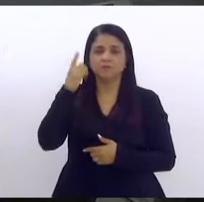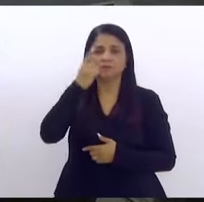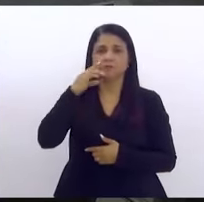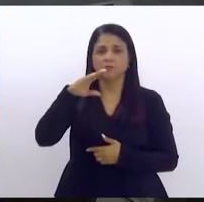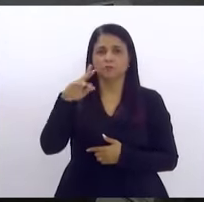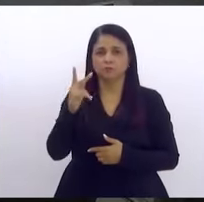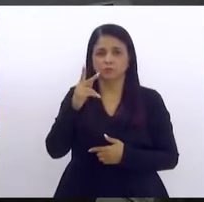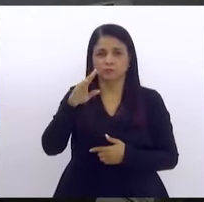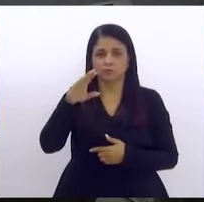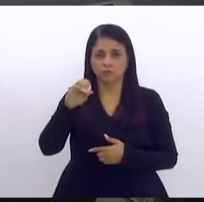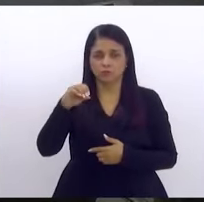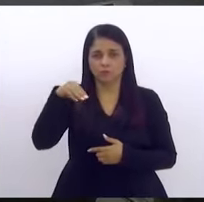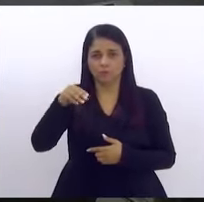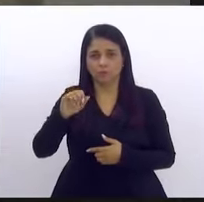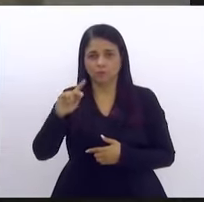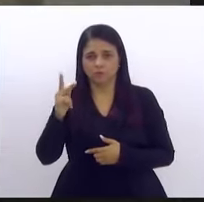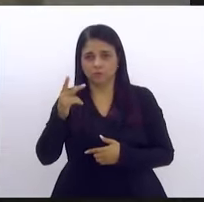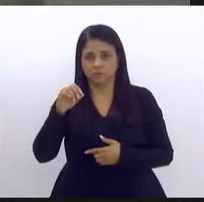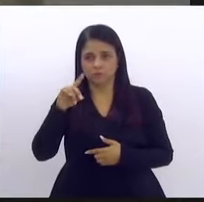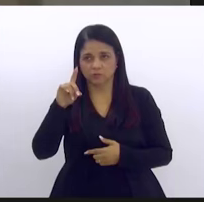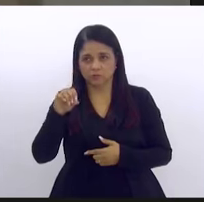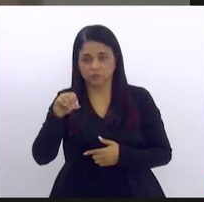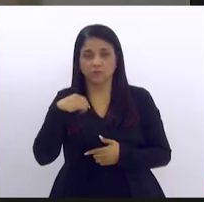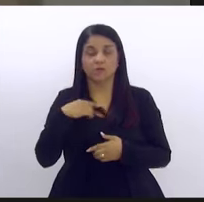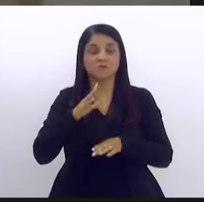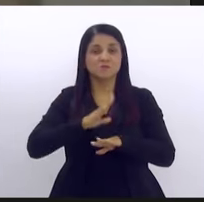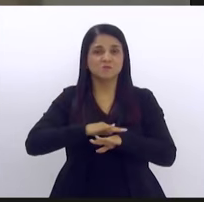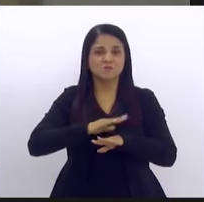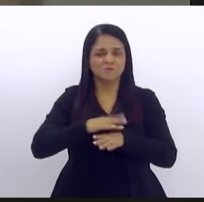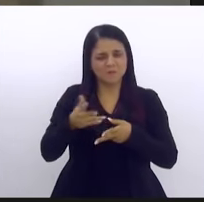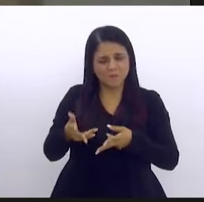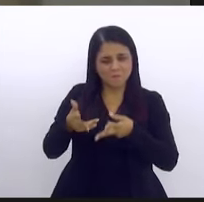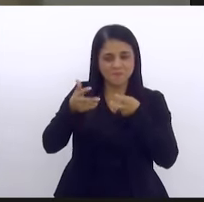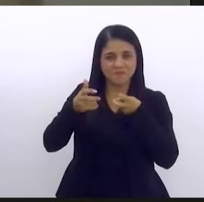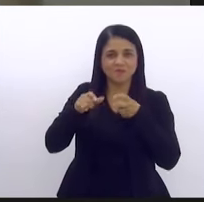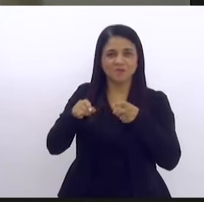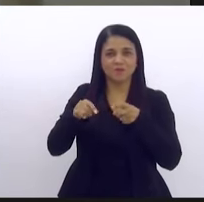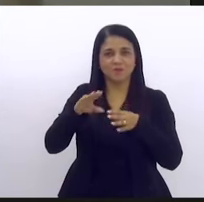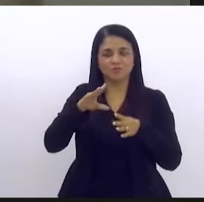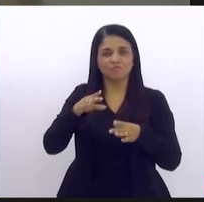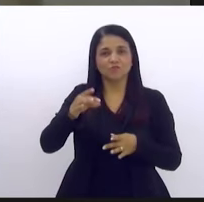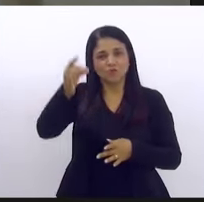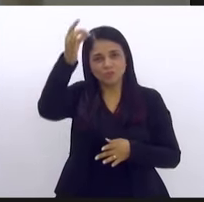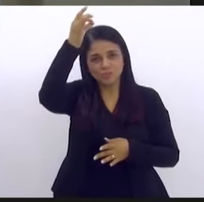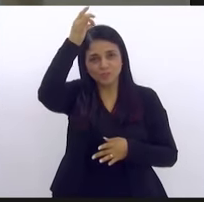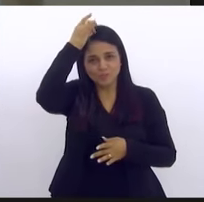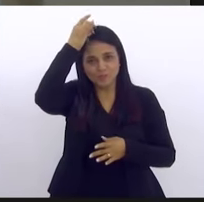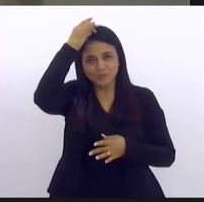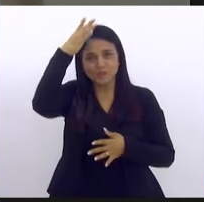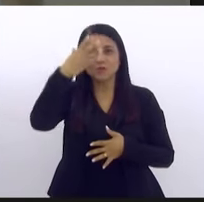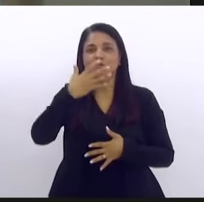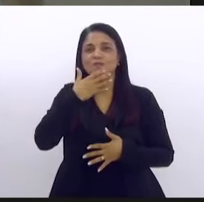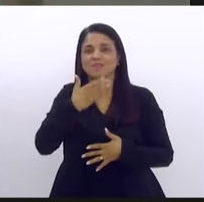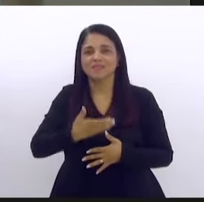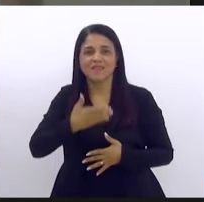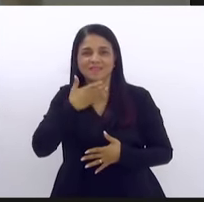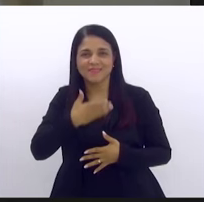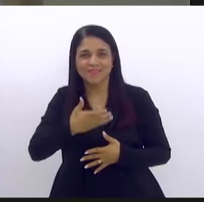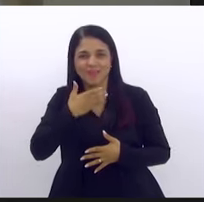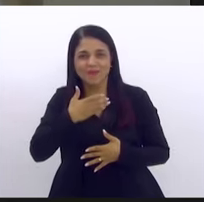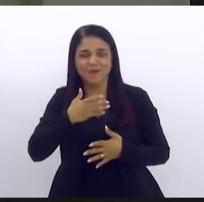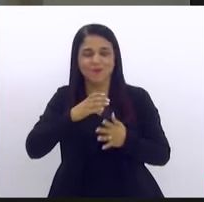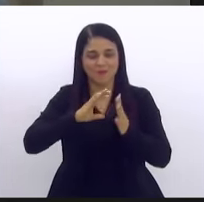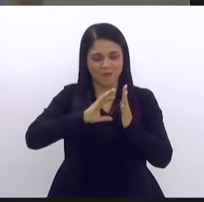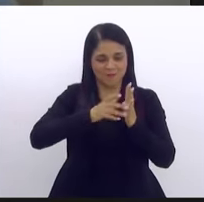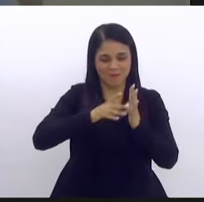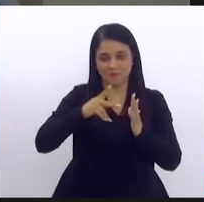Machado. Momentos como esse que eu vejo, o espírito natalino entre a bancada